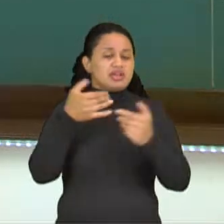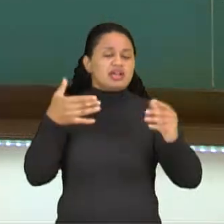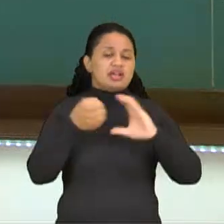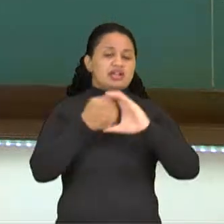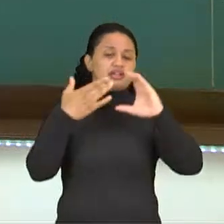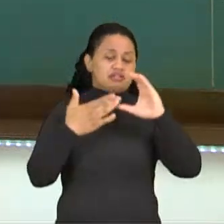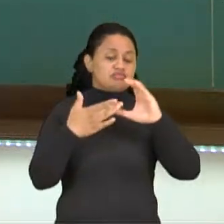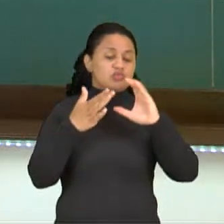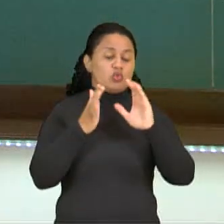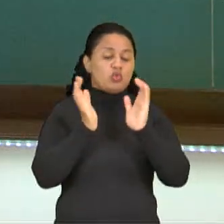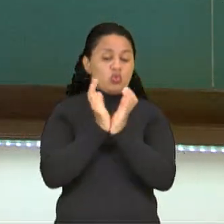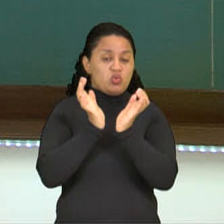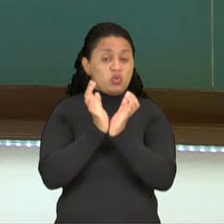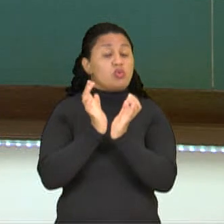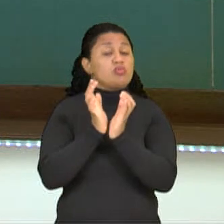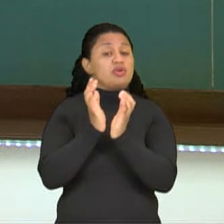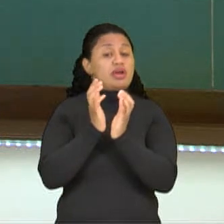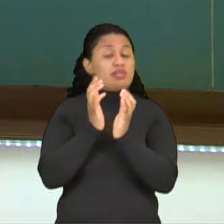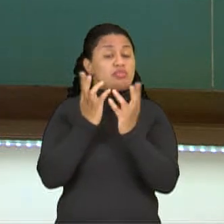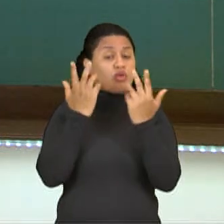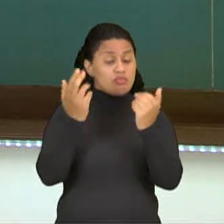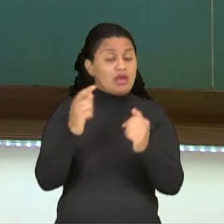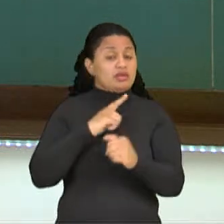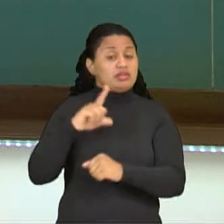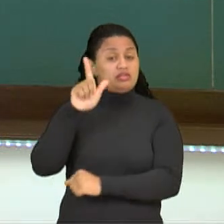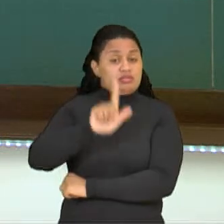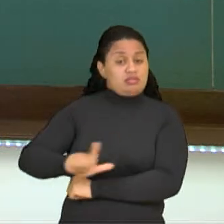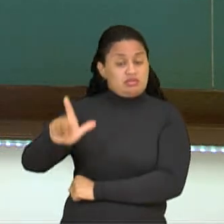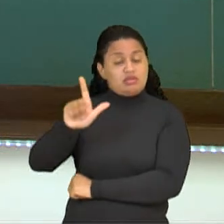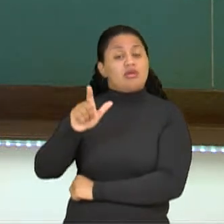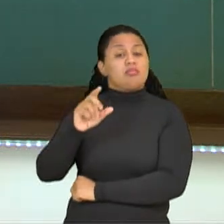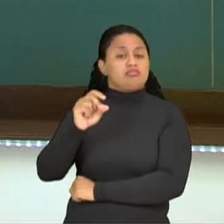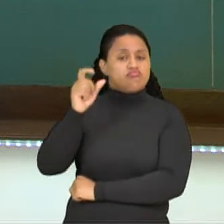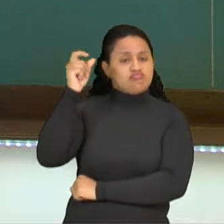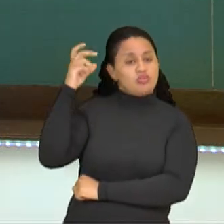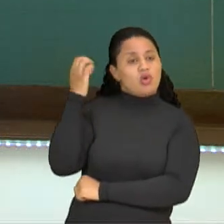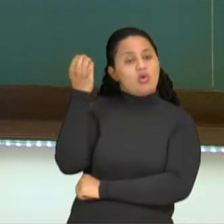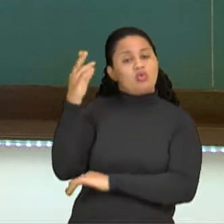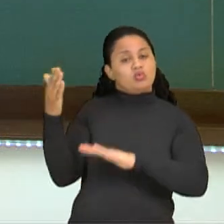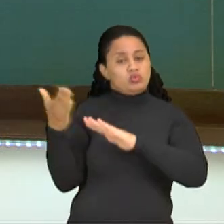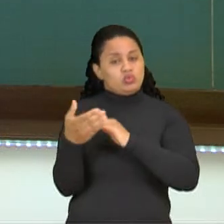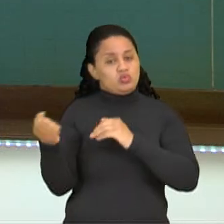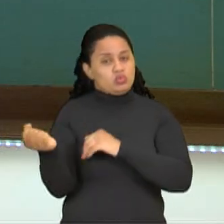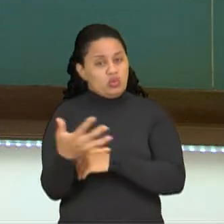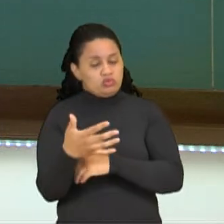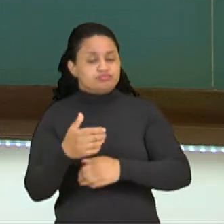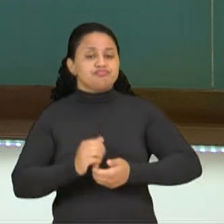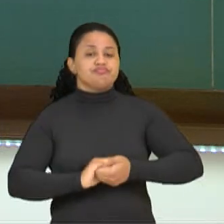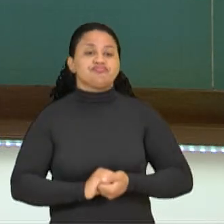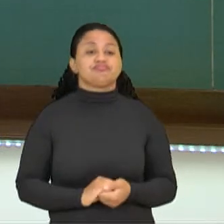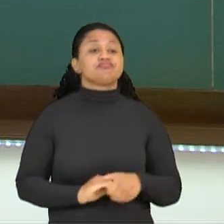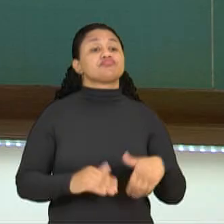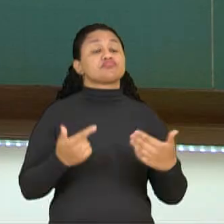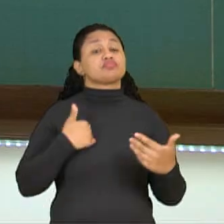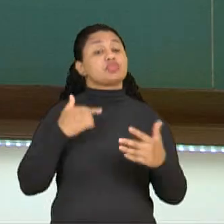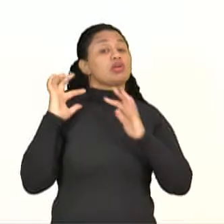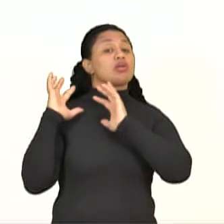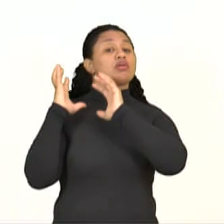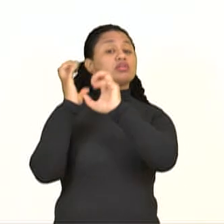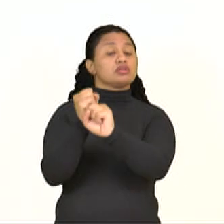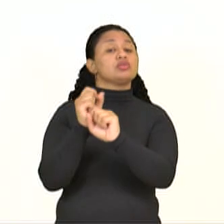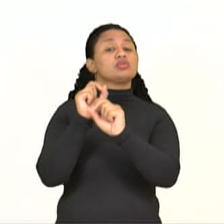da literatura, seja antiga ou moderna, como é este caso aqui. Bom, retomando então o que